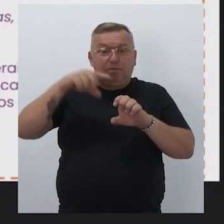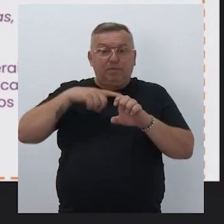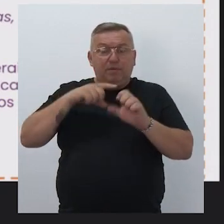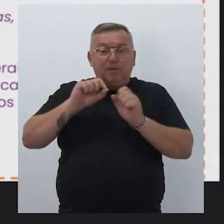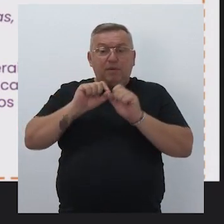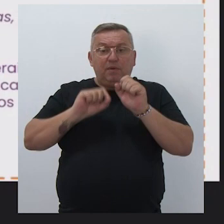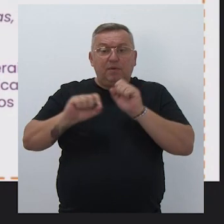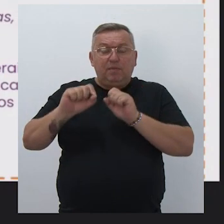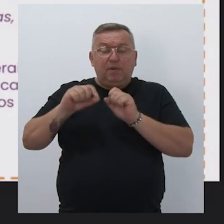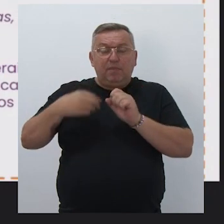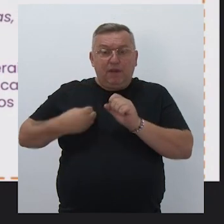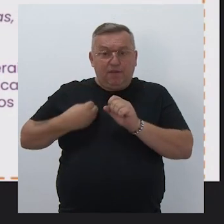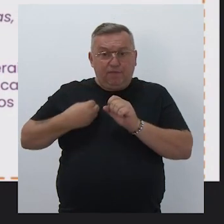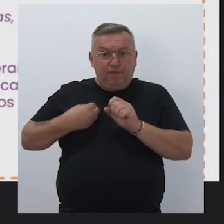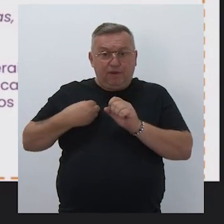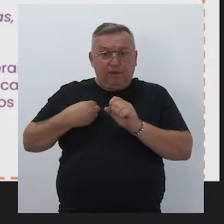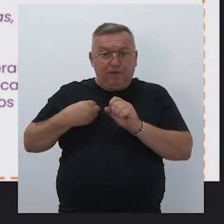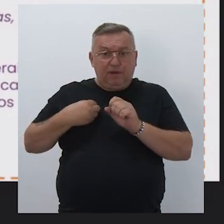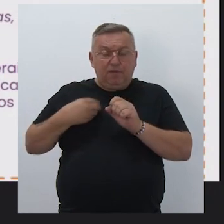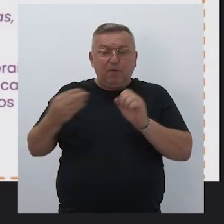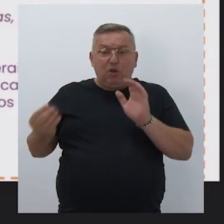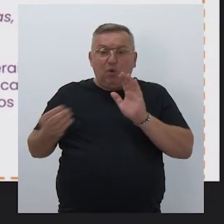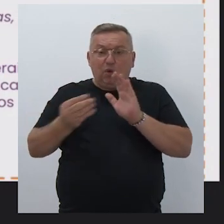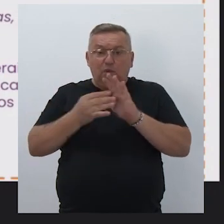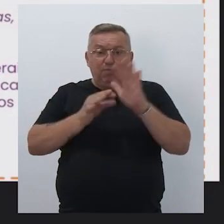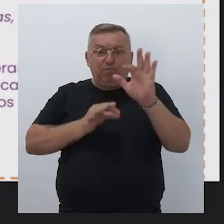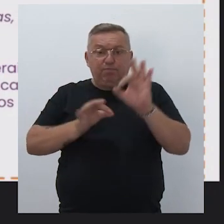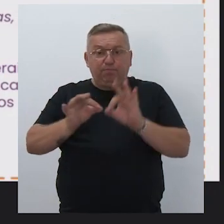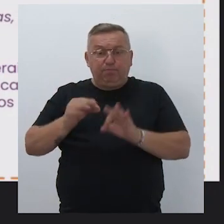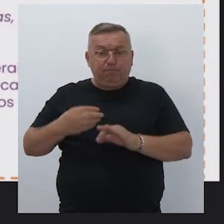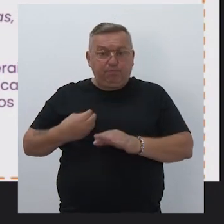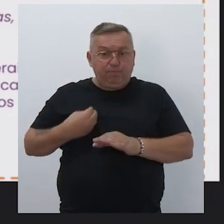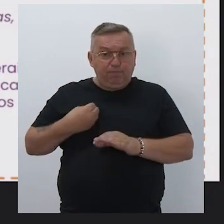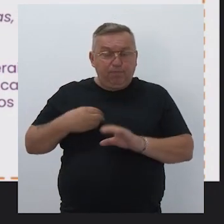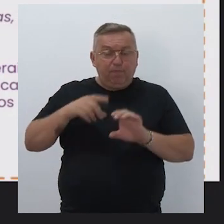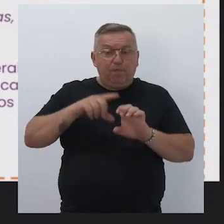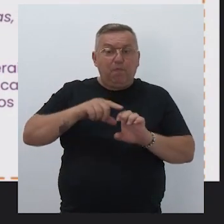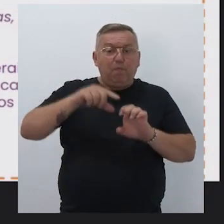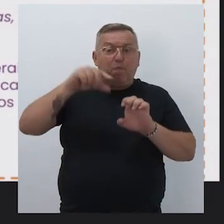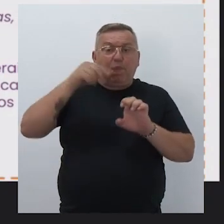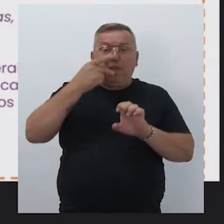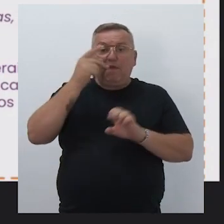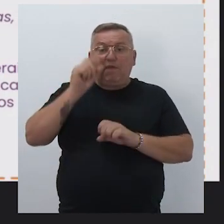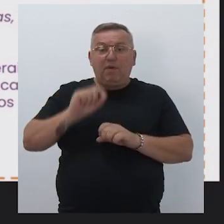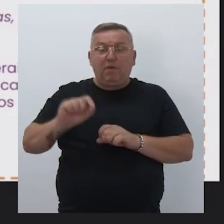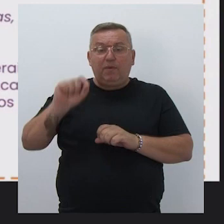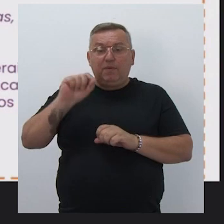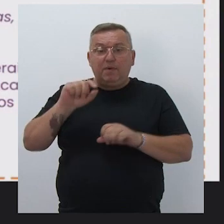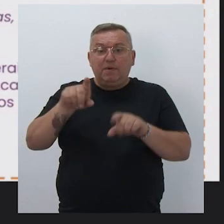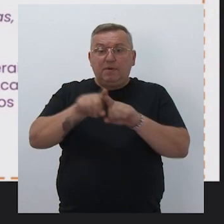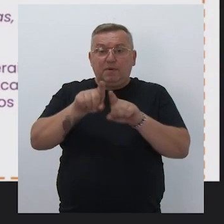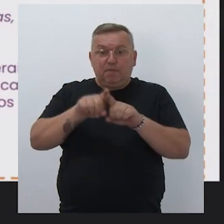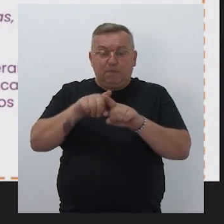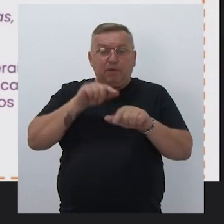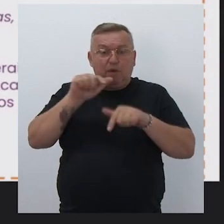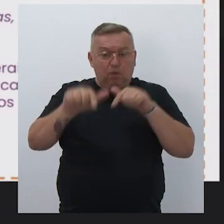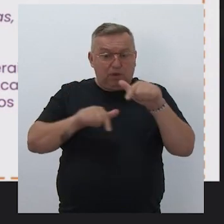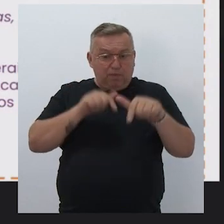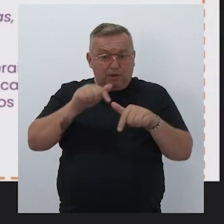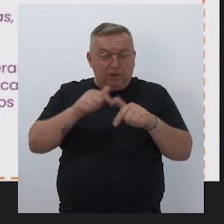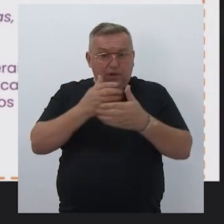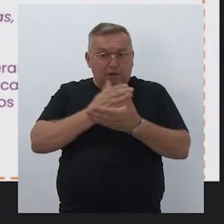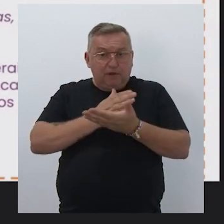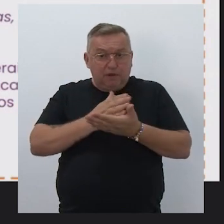para executar esse projeto de vida. Então, o empreendedorismo, ele diz respeito tanto a empreender